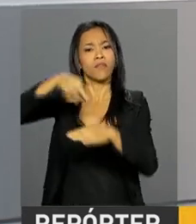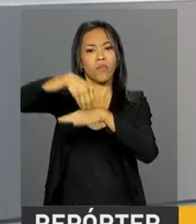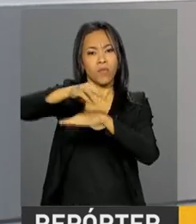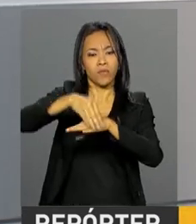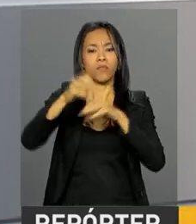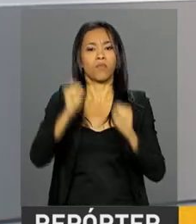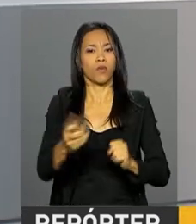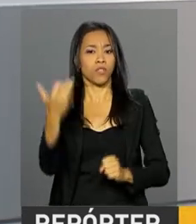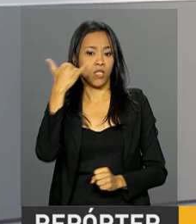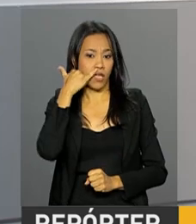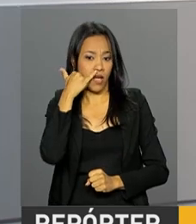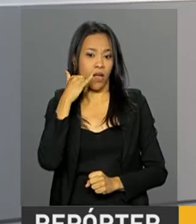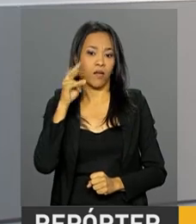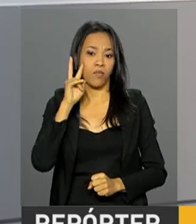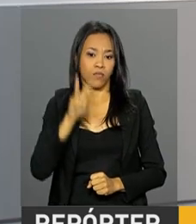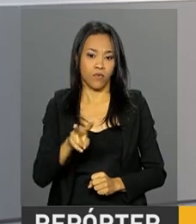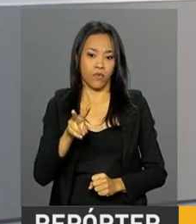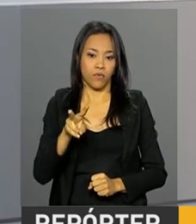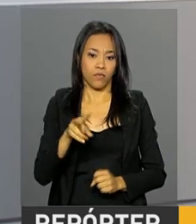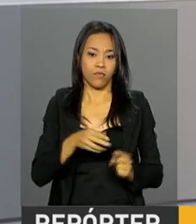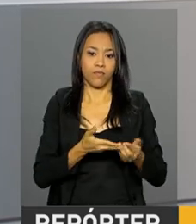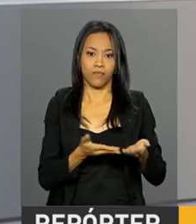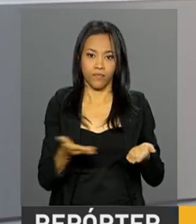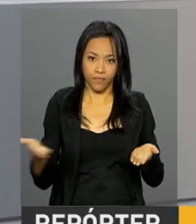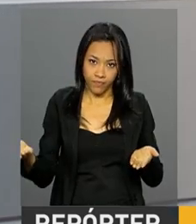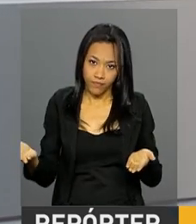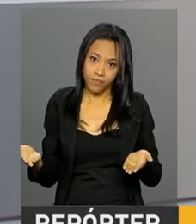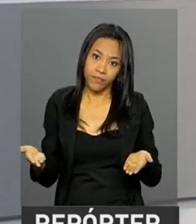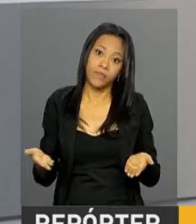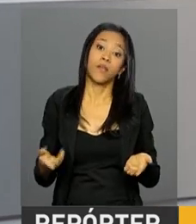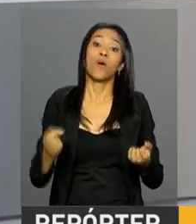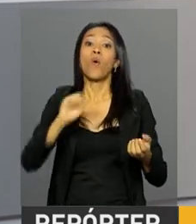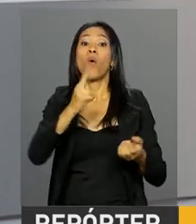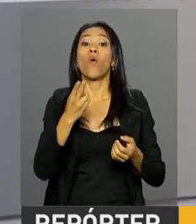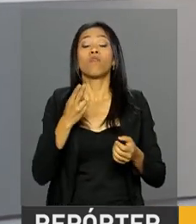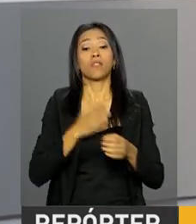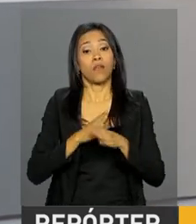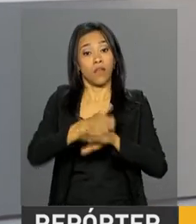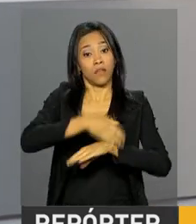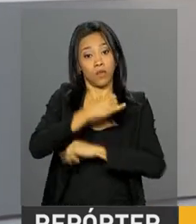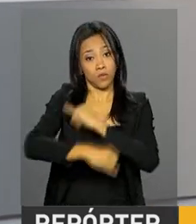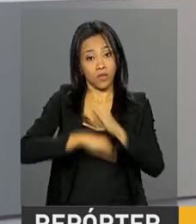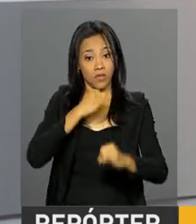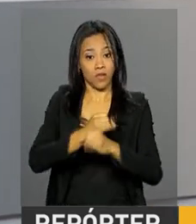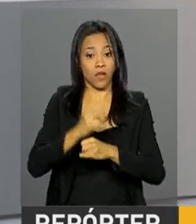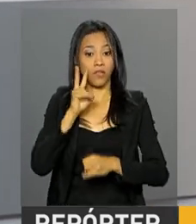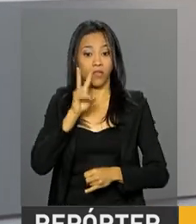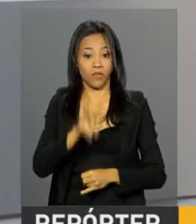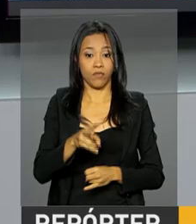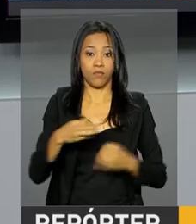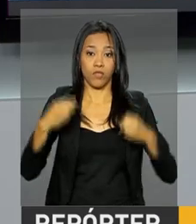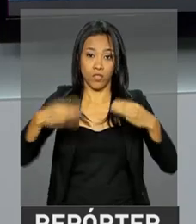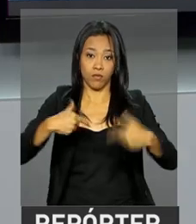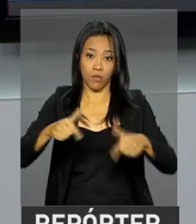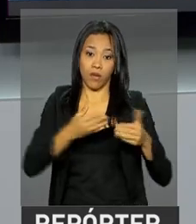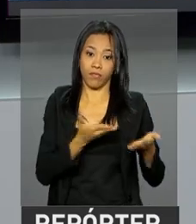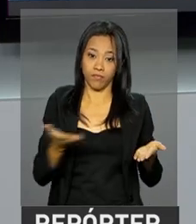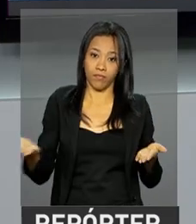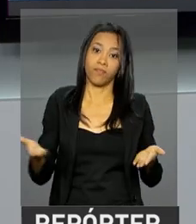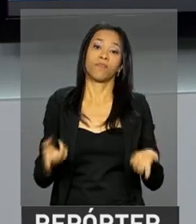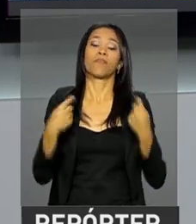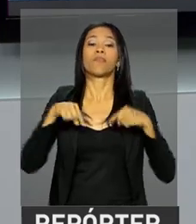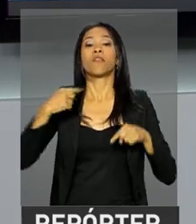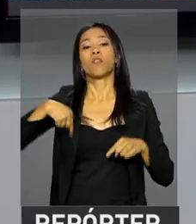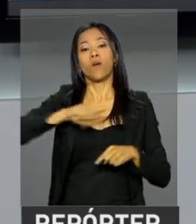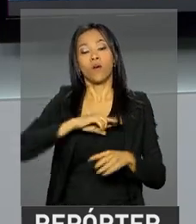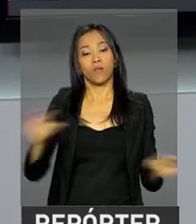telefone 0800 726 0227 ou acessar o site do Ministério do Trabalho o repórter